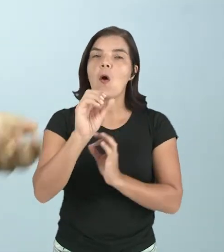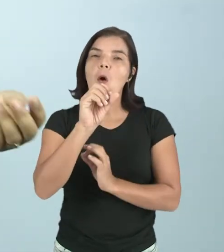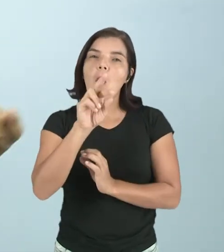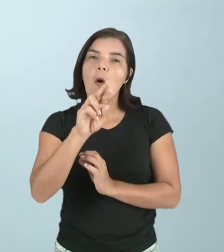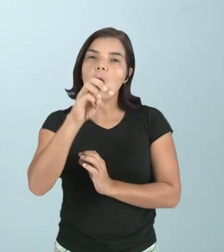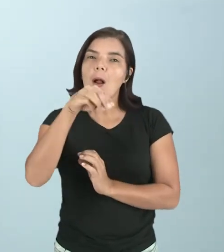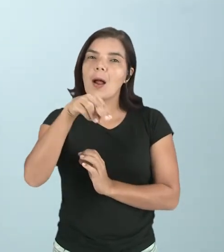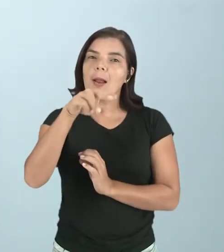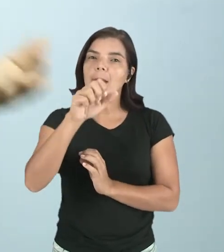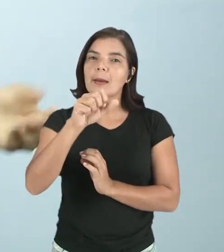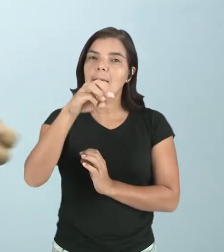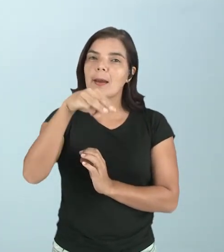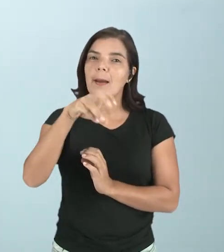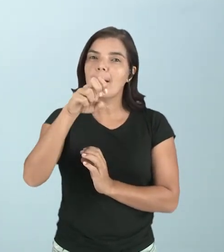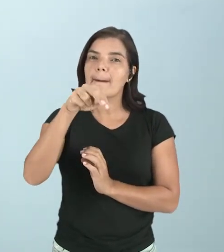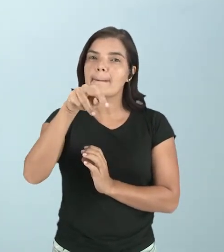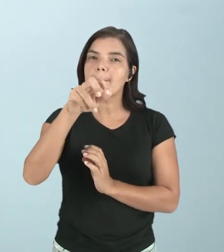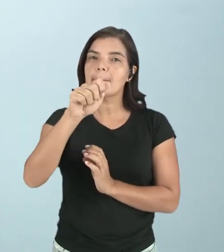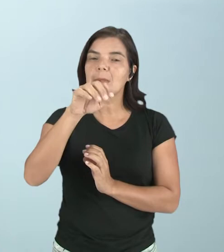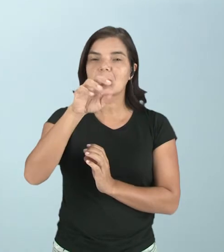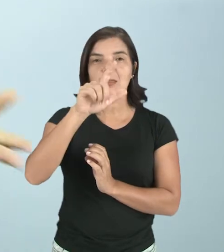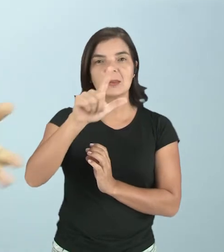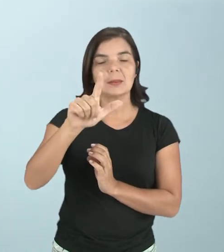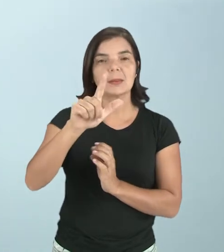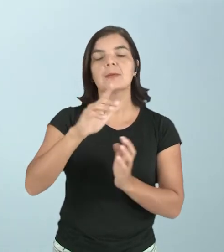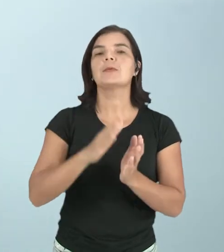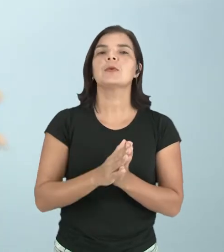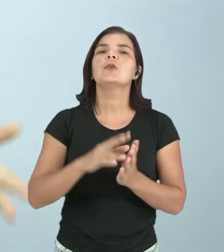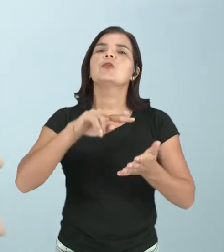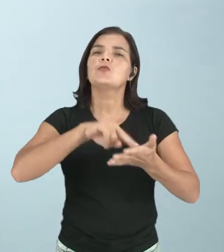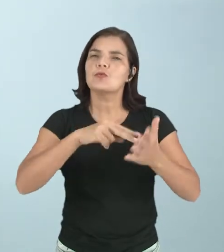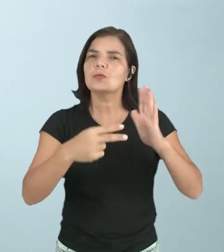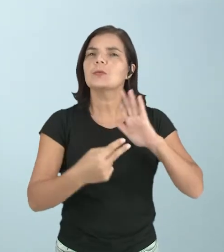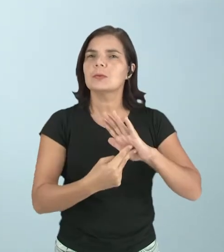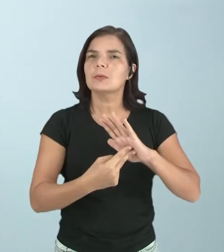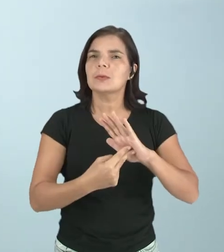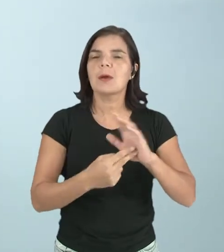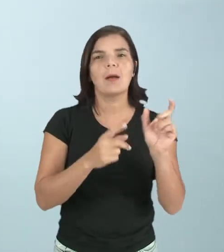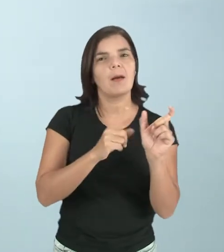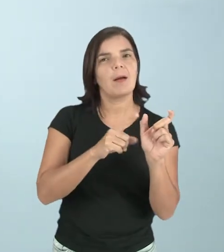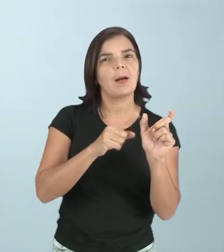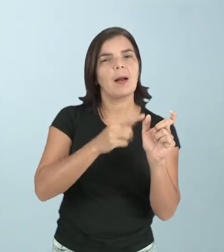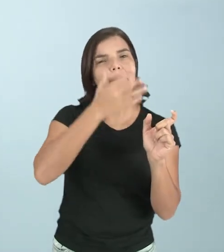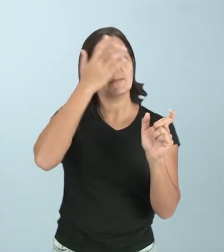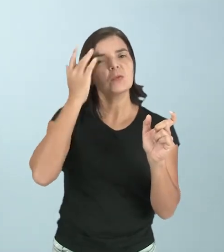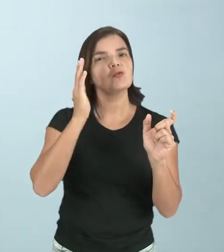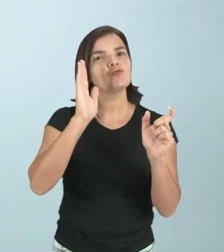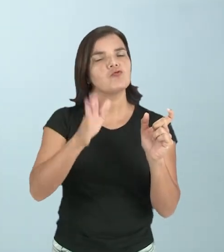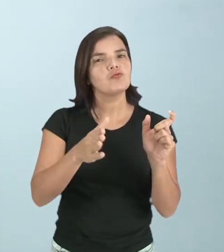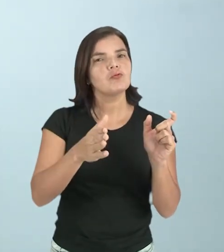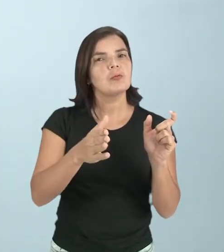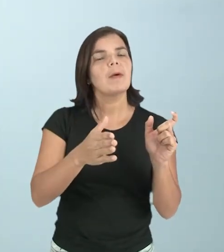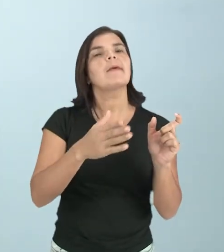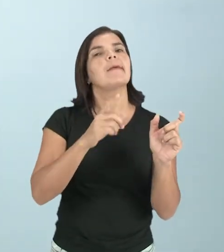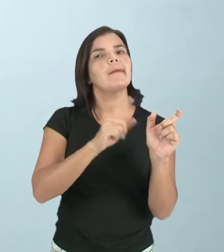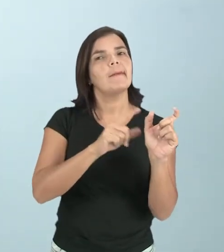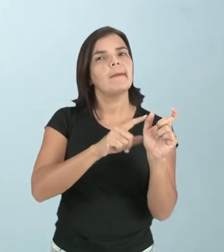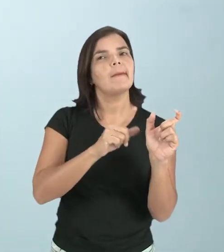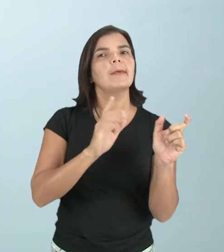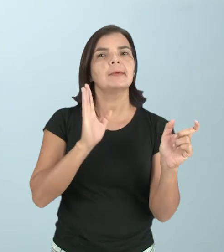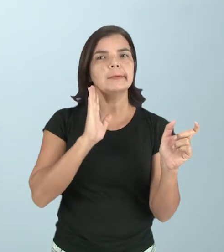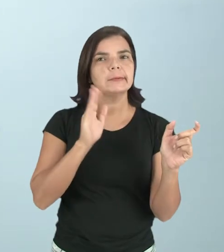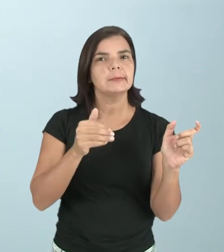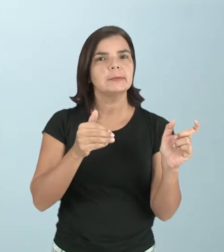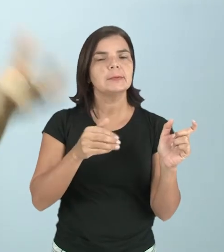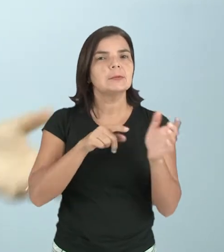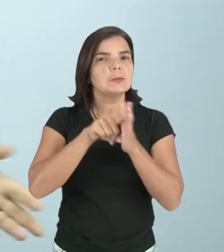ornamental? Vocês sabem? Sabem o significado de ornamental? Será que alguém já ouviu essa palavra?